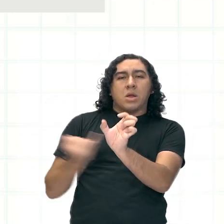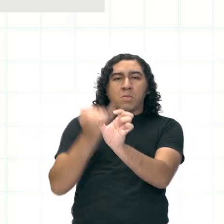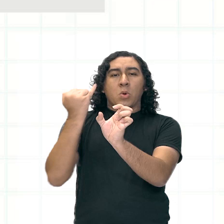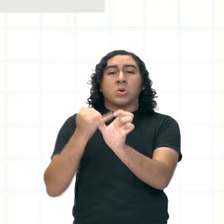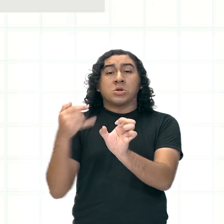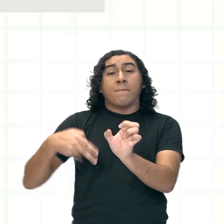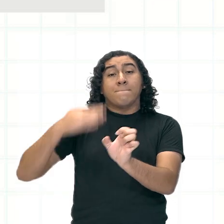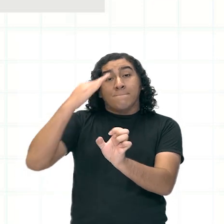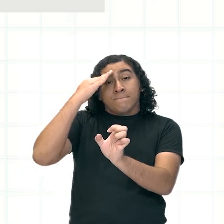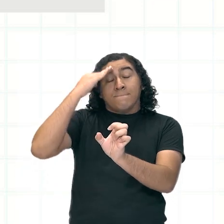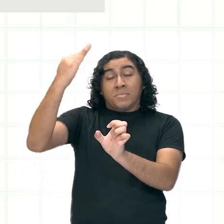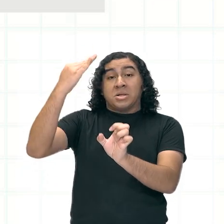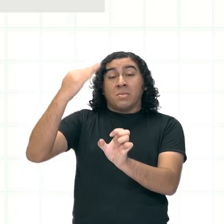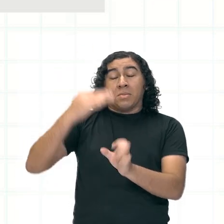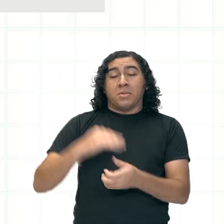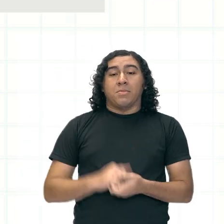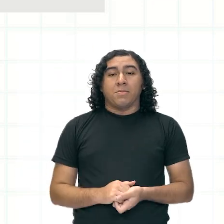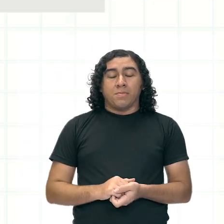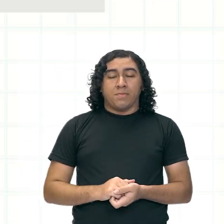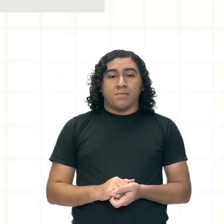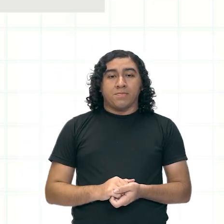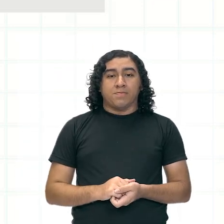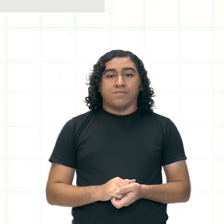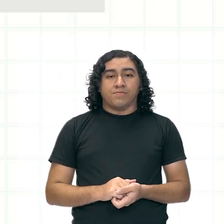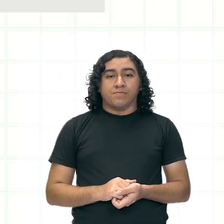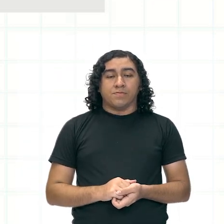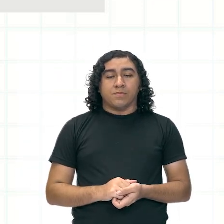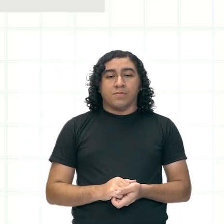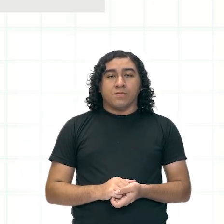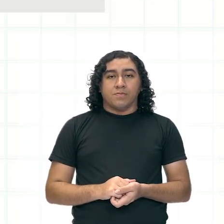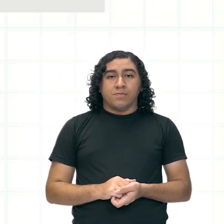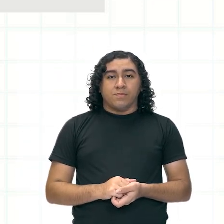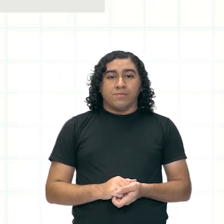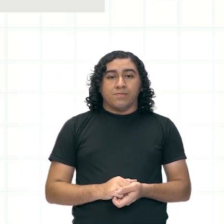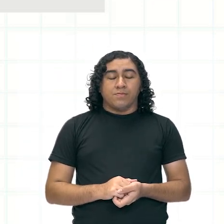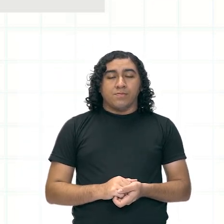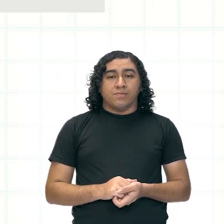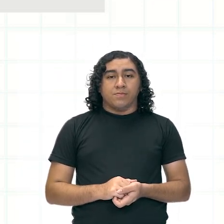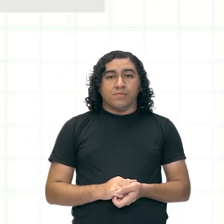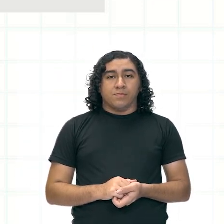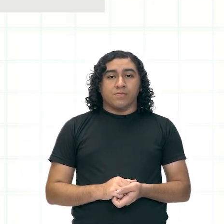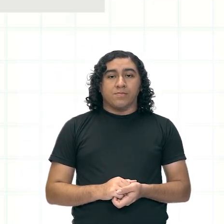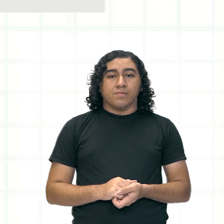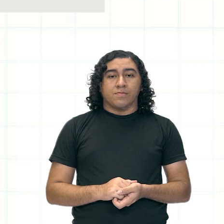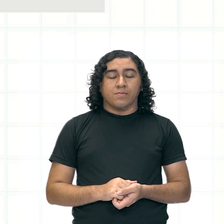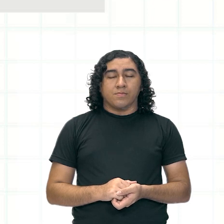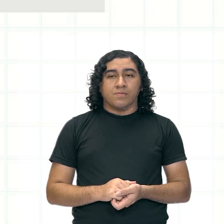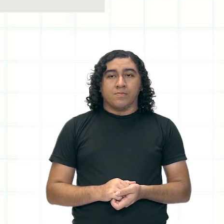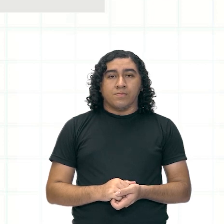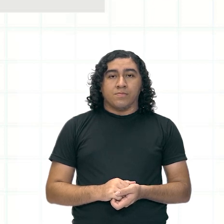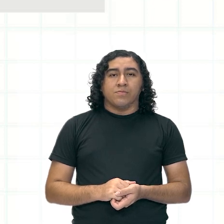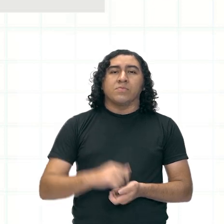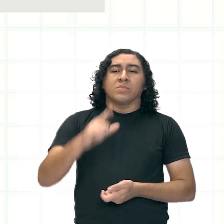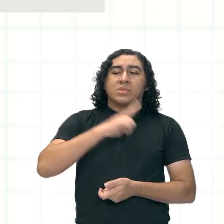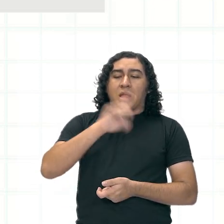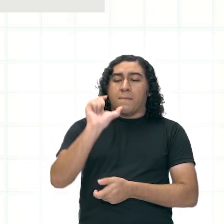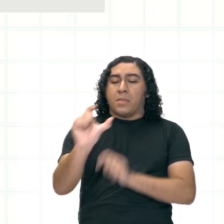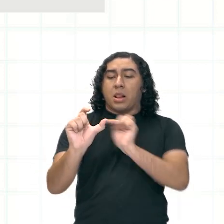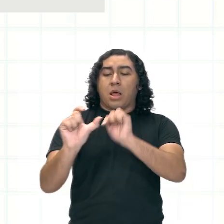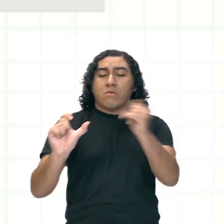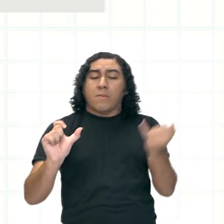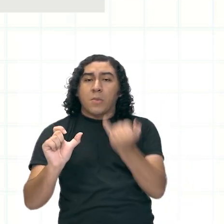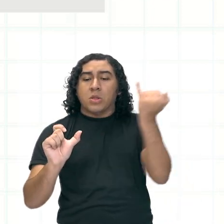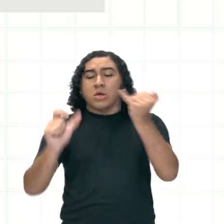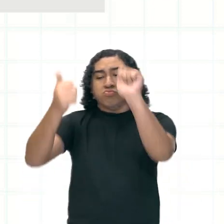mais importante, certo? Aqui, terceiro passo. Qual é a palavra mais importante? Identifica o núcleo, analisa esse